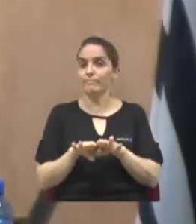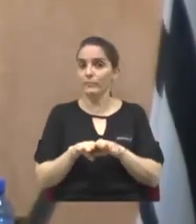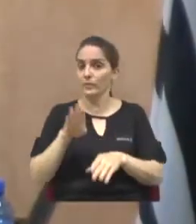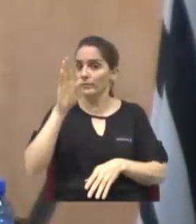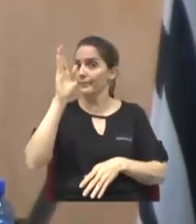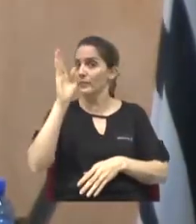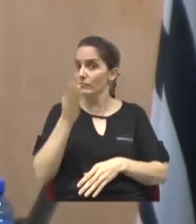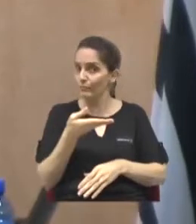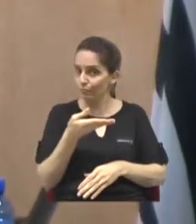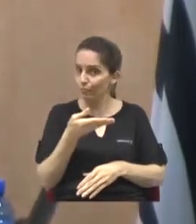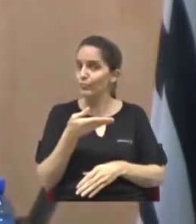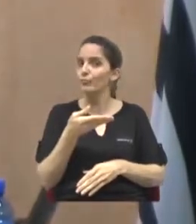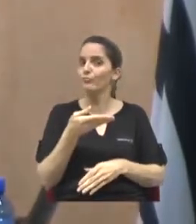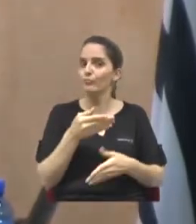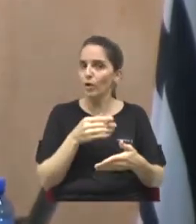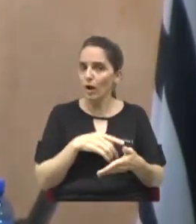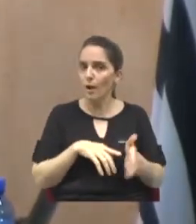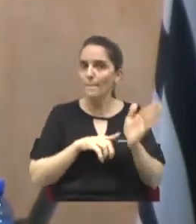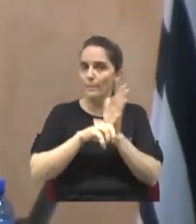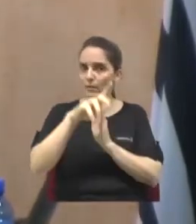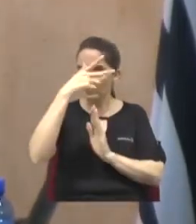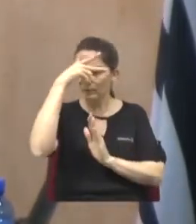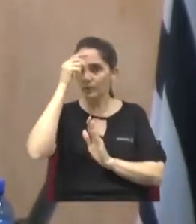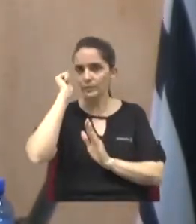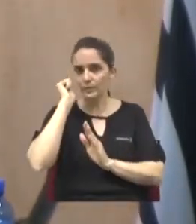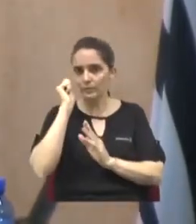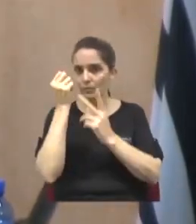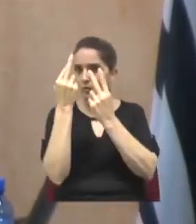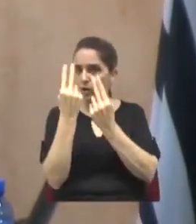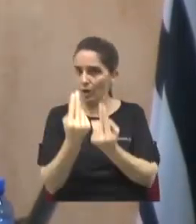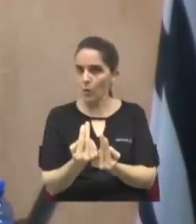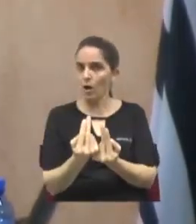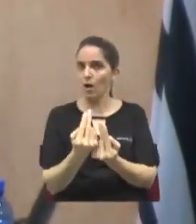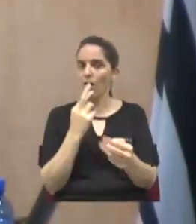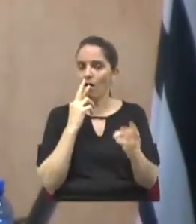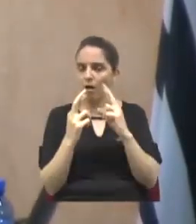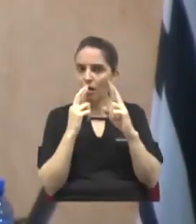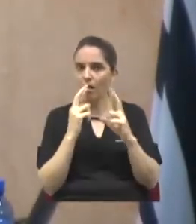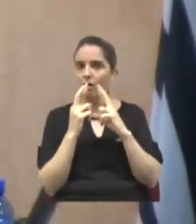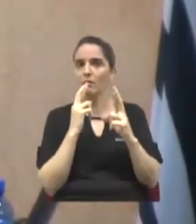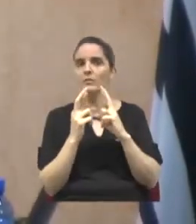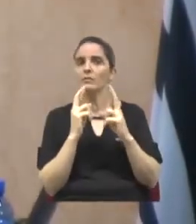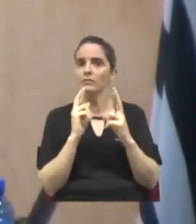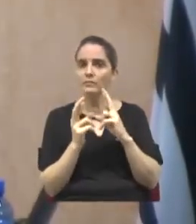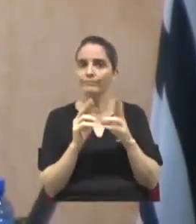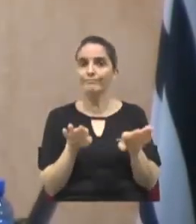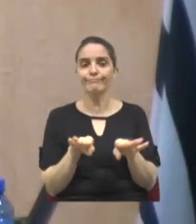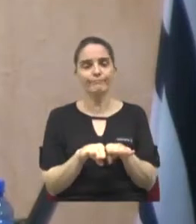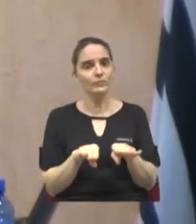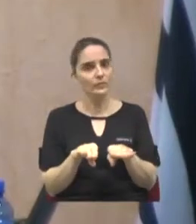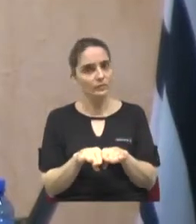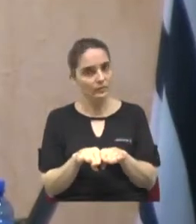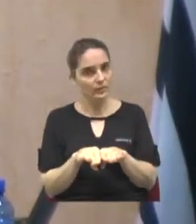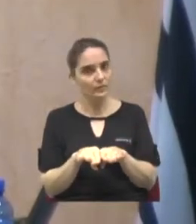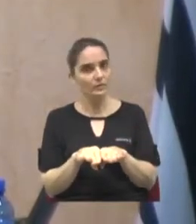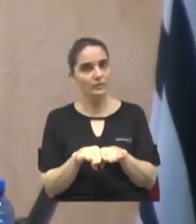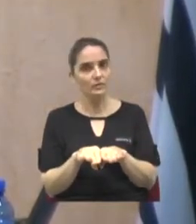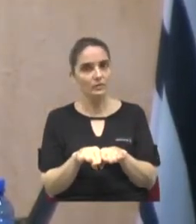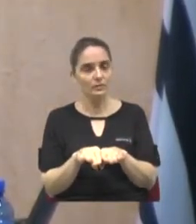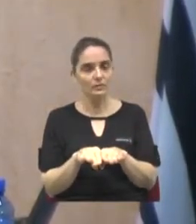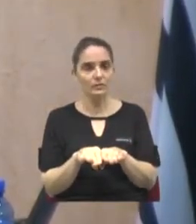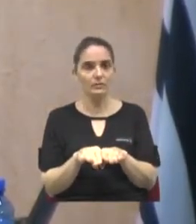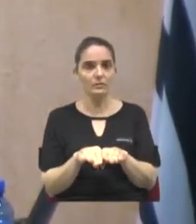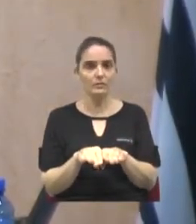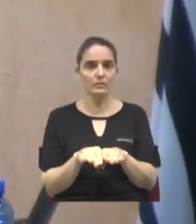fiz requerimento nesse sentido, de reclamações que me chegaram, e também, na época